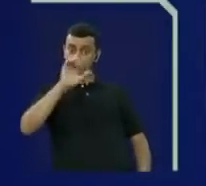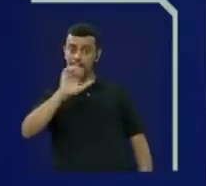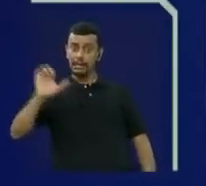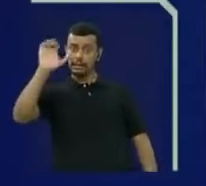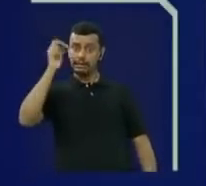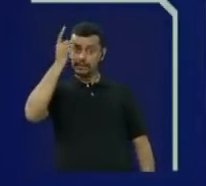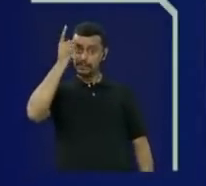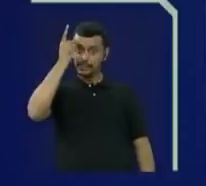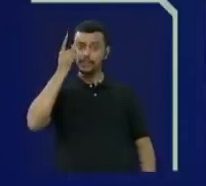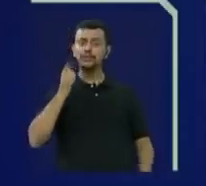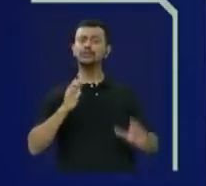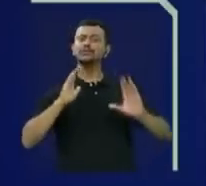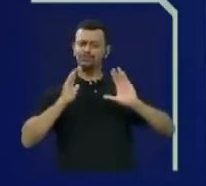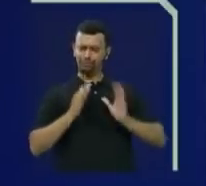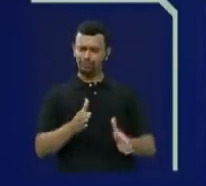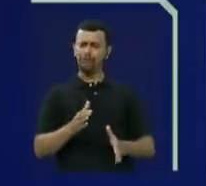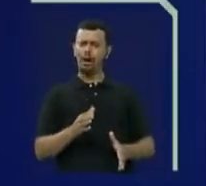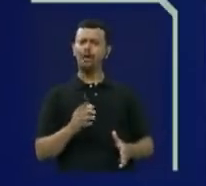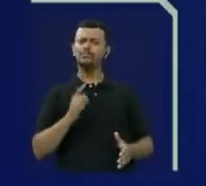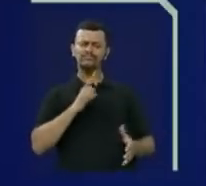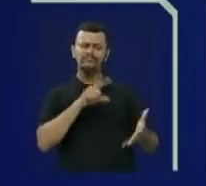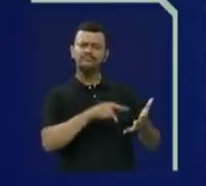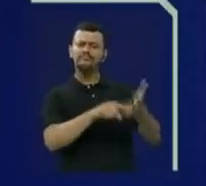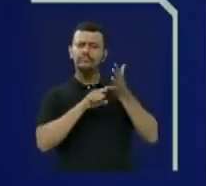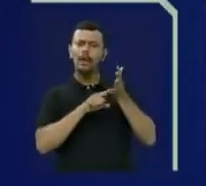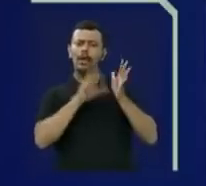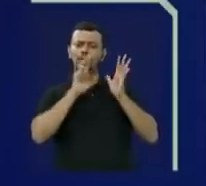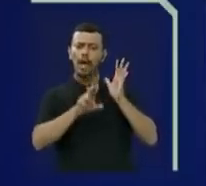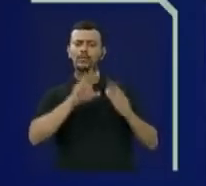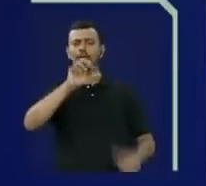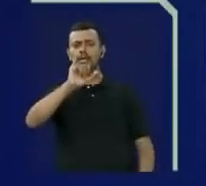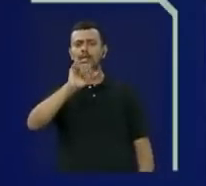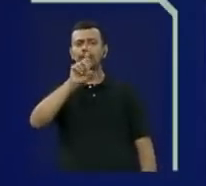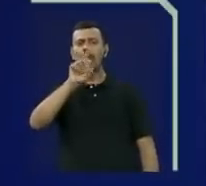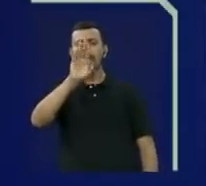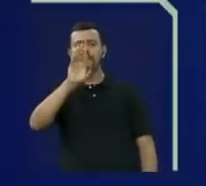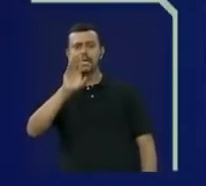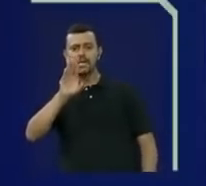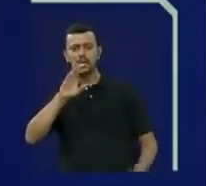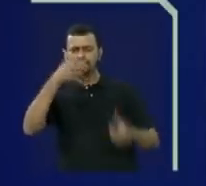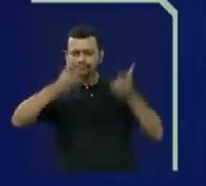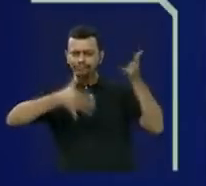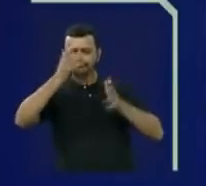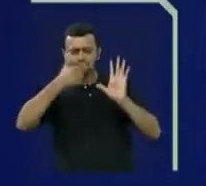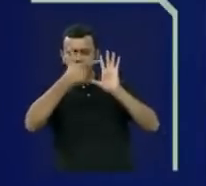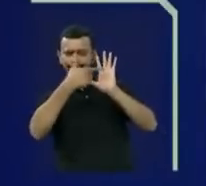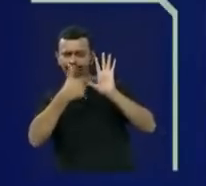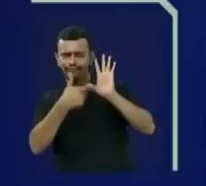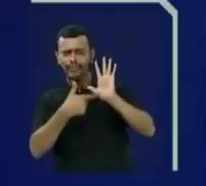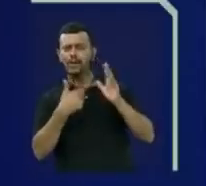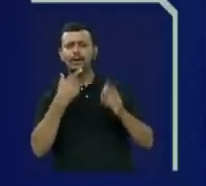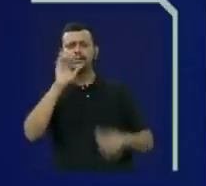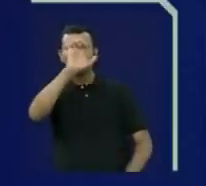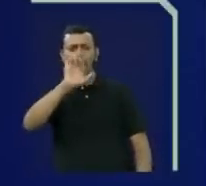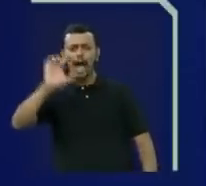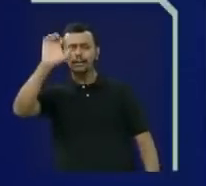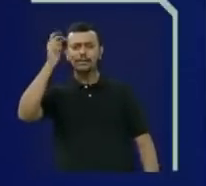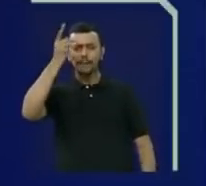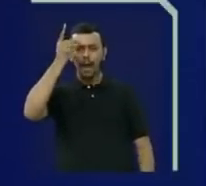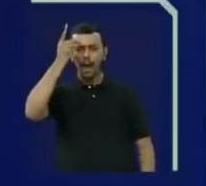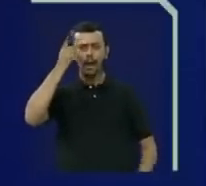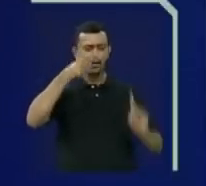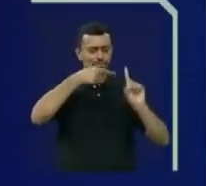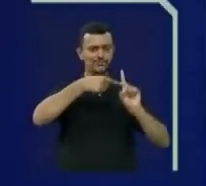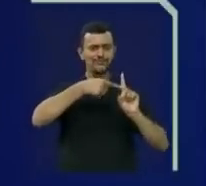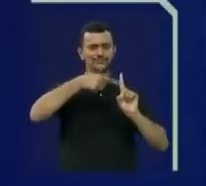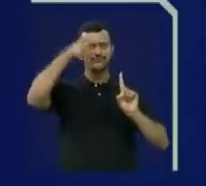recentemente o resultado da pesquisa do IDEB e o Estado apresentou um declínio nos seus índices. Gostaria de saber da